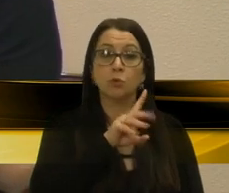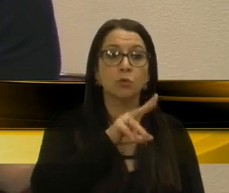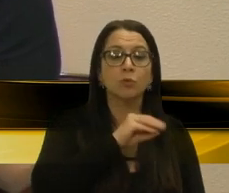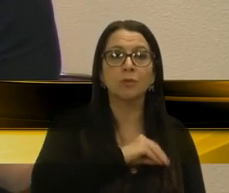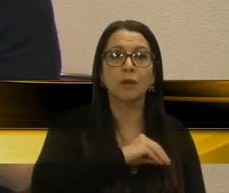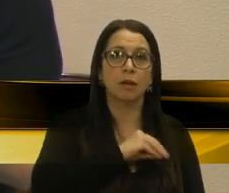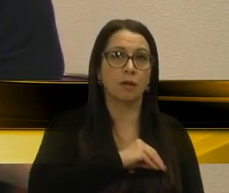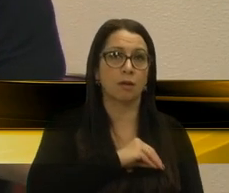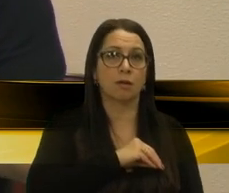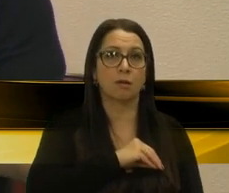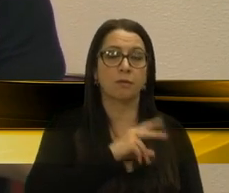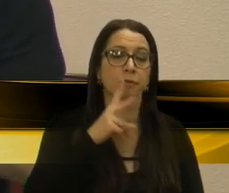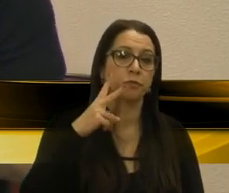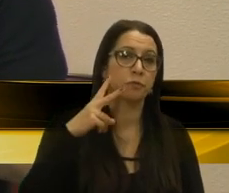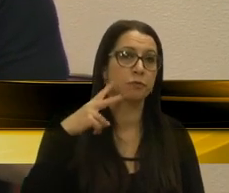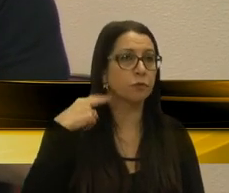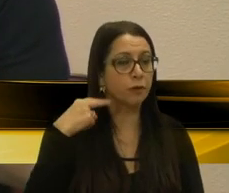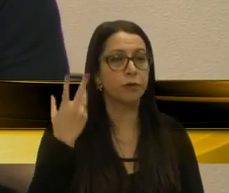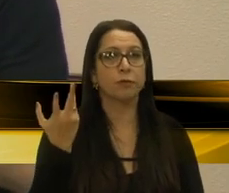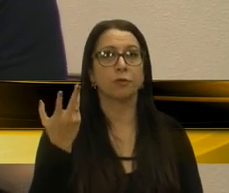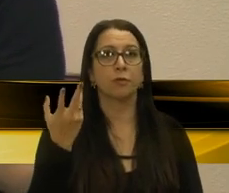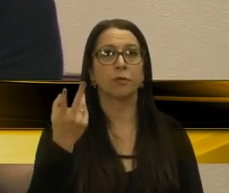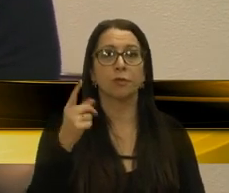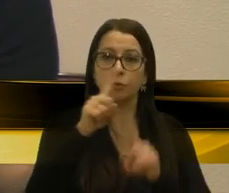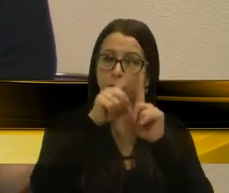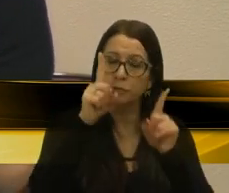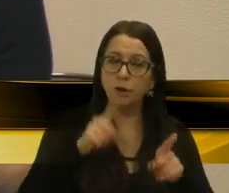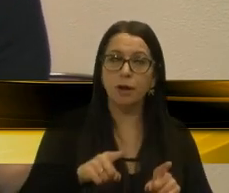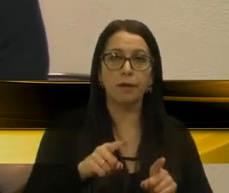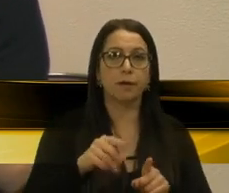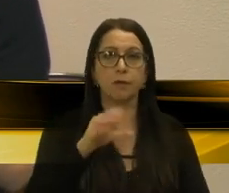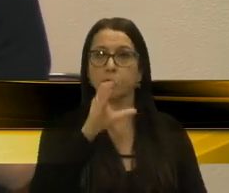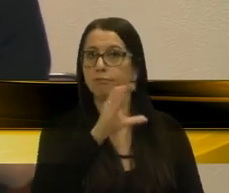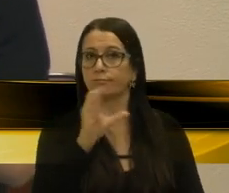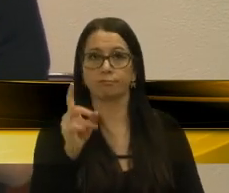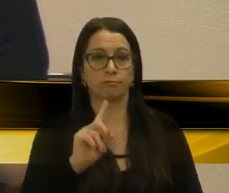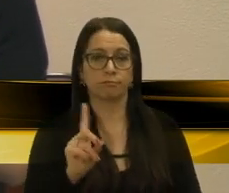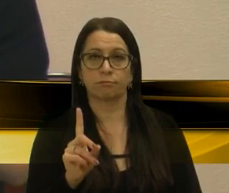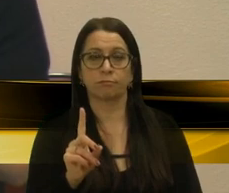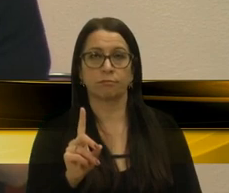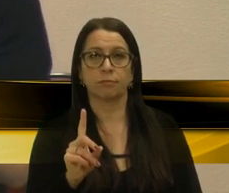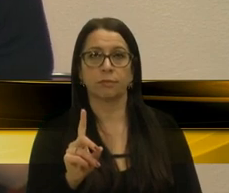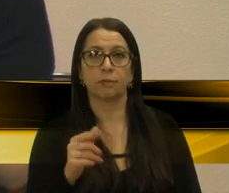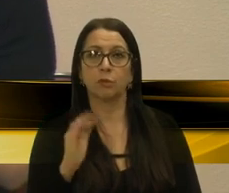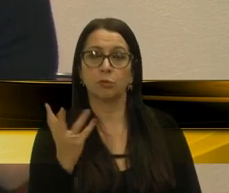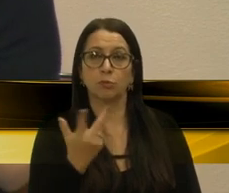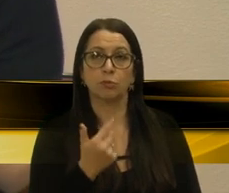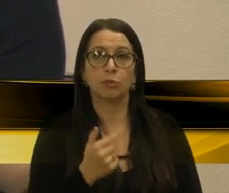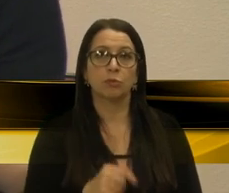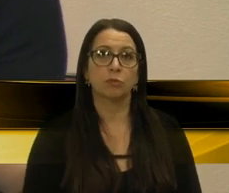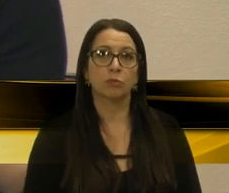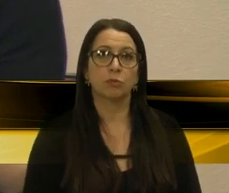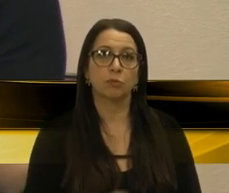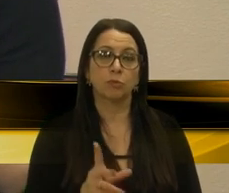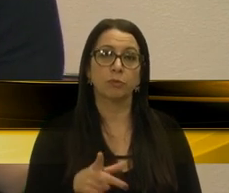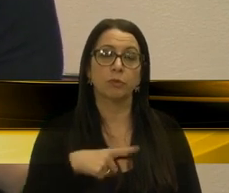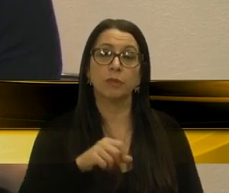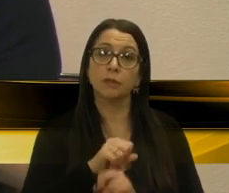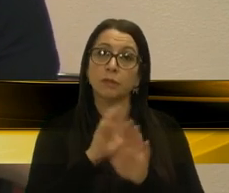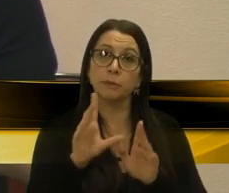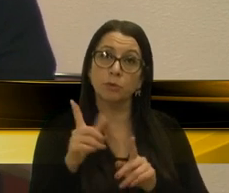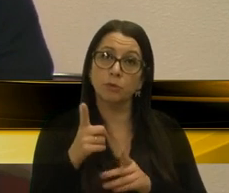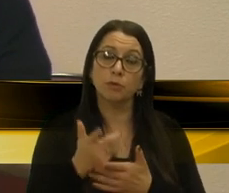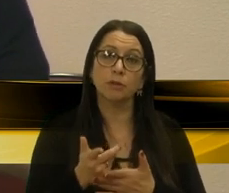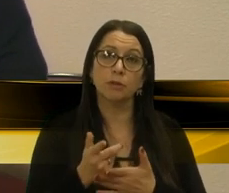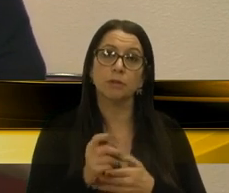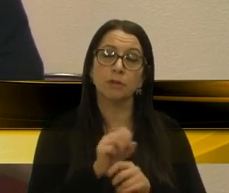salário de um vereador, ou de um servidor, ou de um cargo de confiança. A questão é tudo, porque ou a gente tem transparência ou a gente não